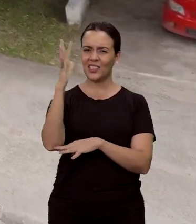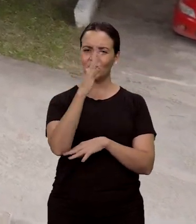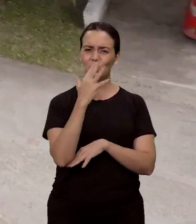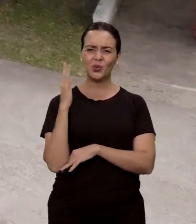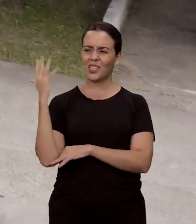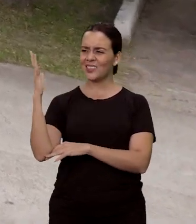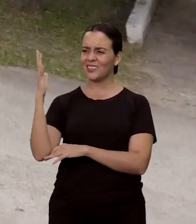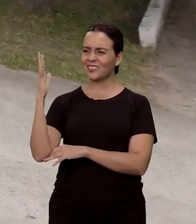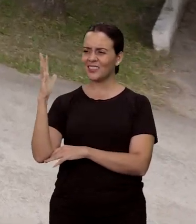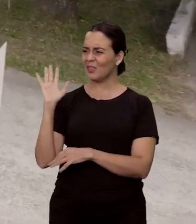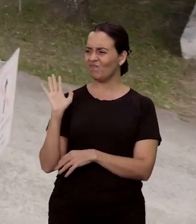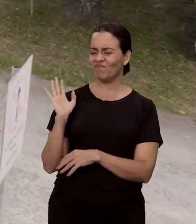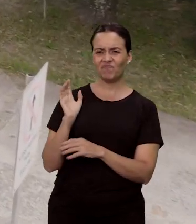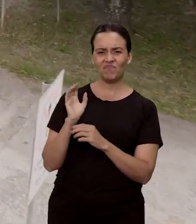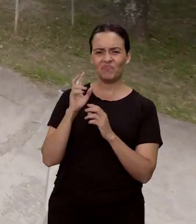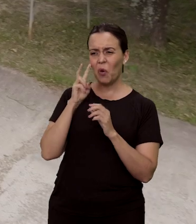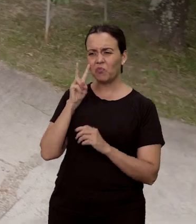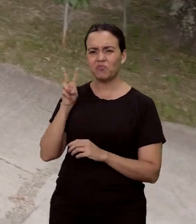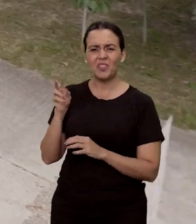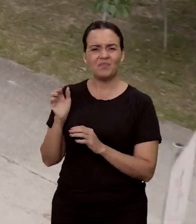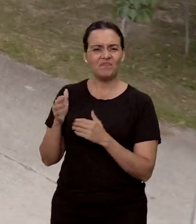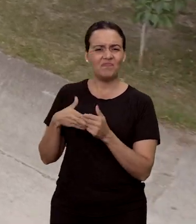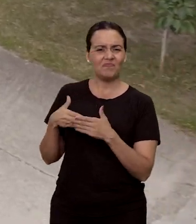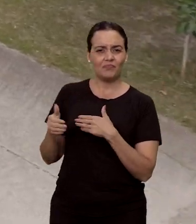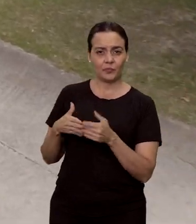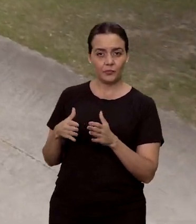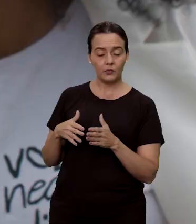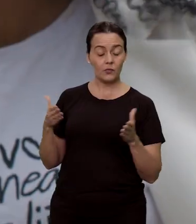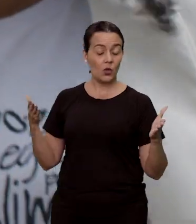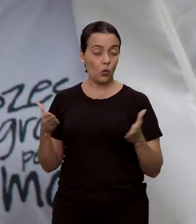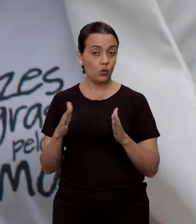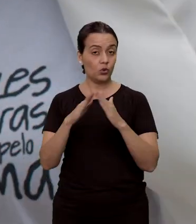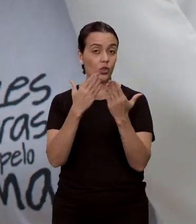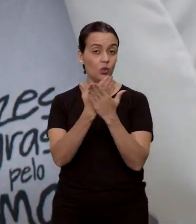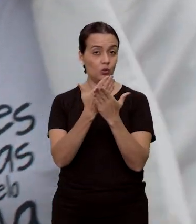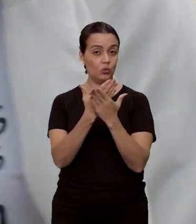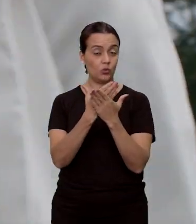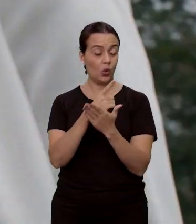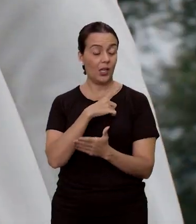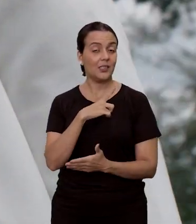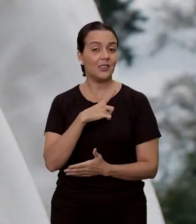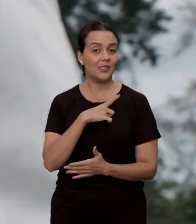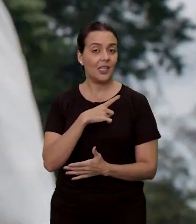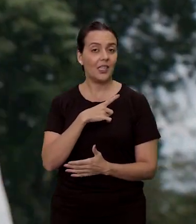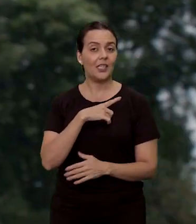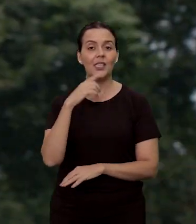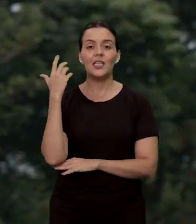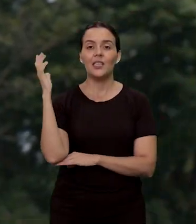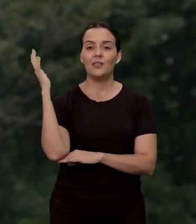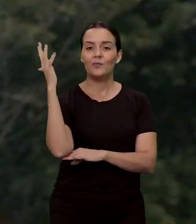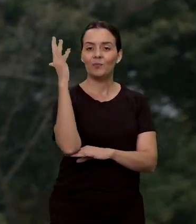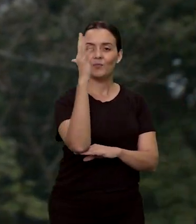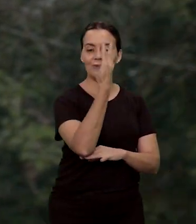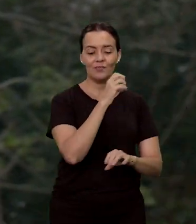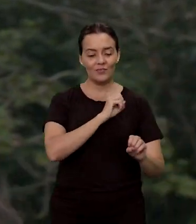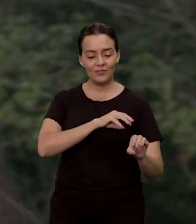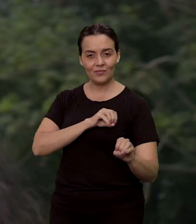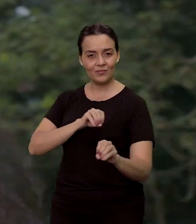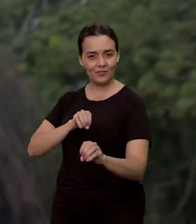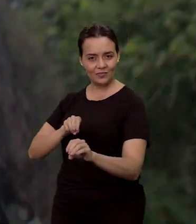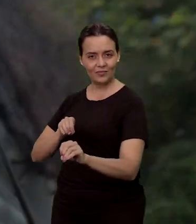muito utilitarista. Escolas que já estão praticando hoje a chamada ecologia, alfabetização